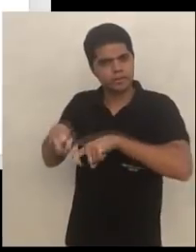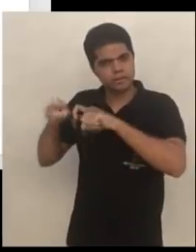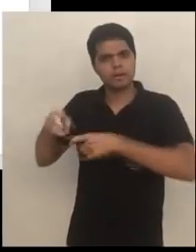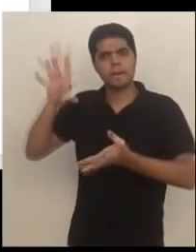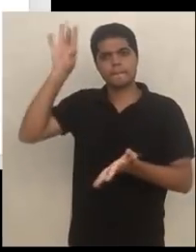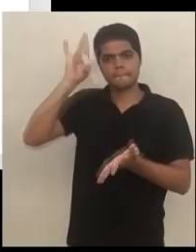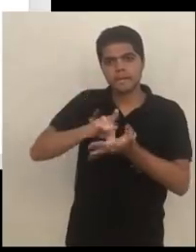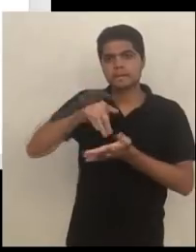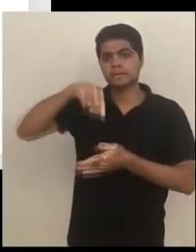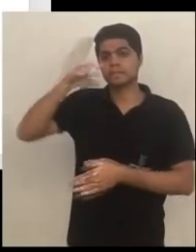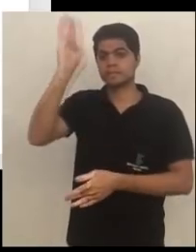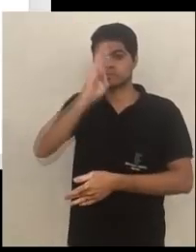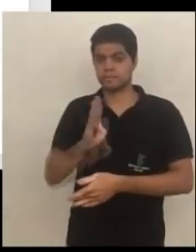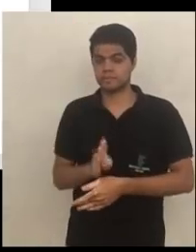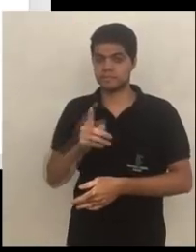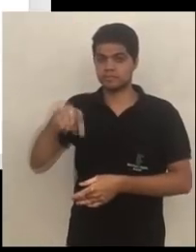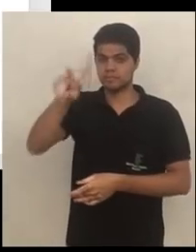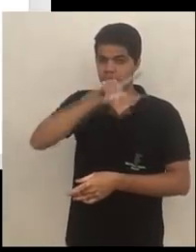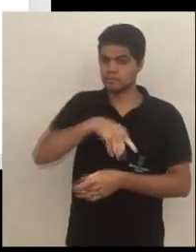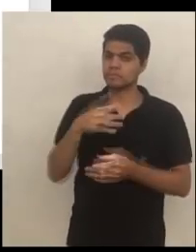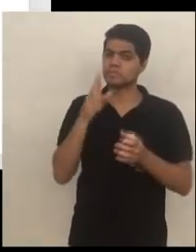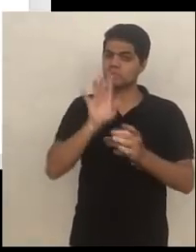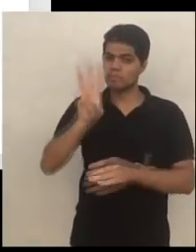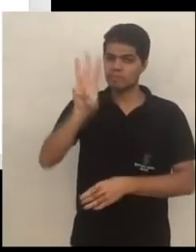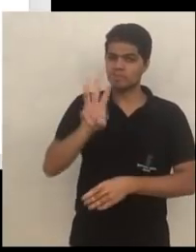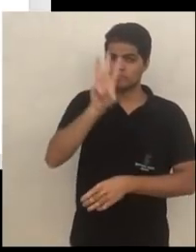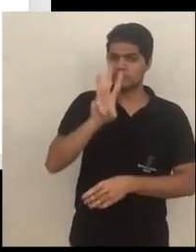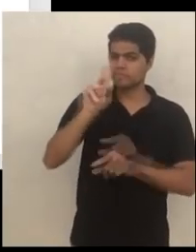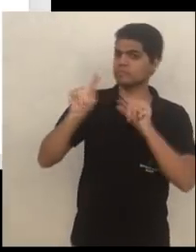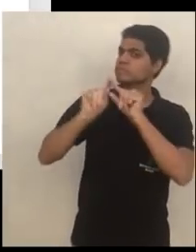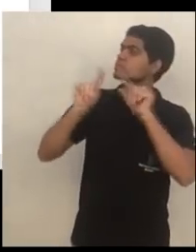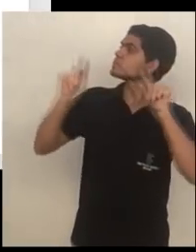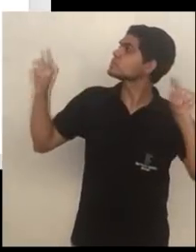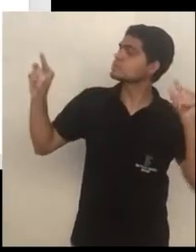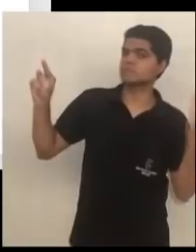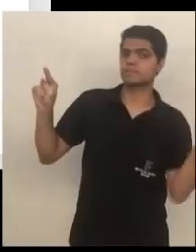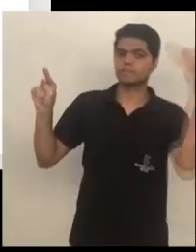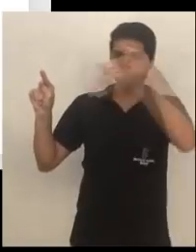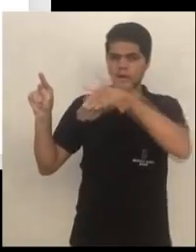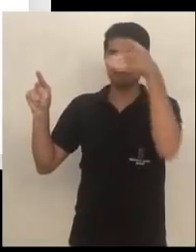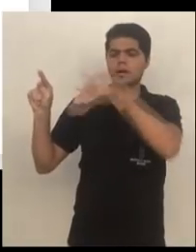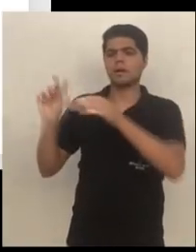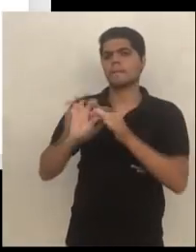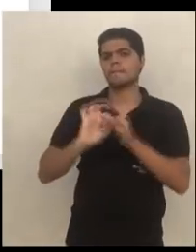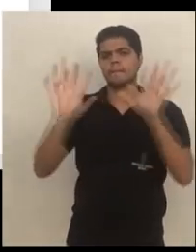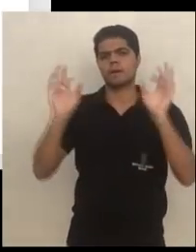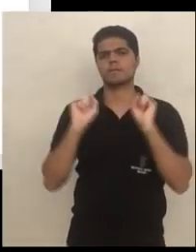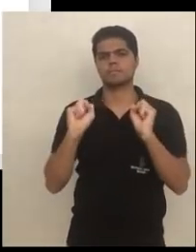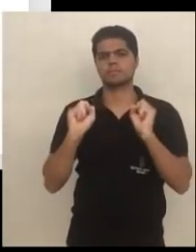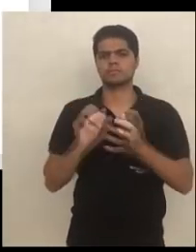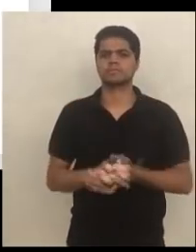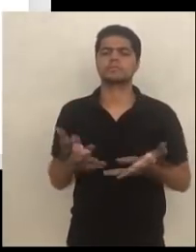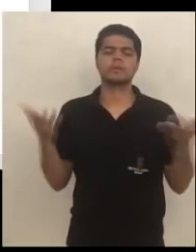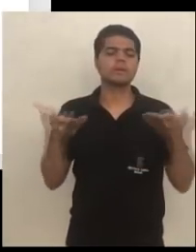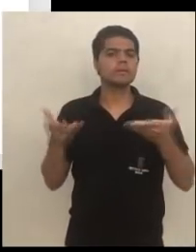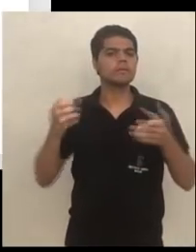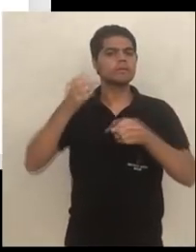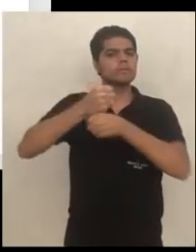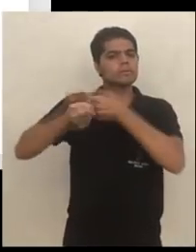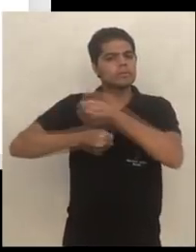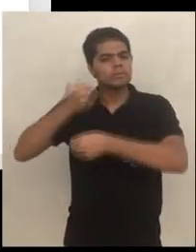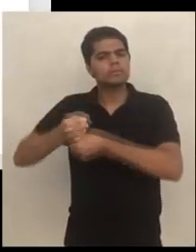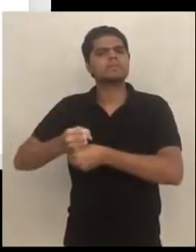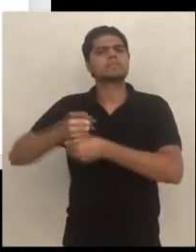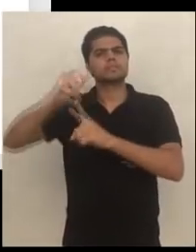poderem acessar, certo? E esse cadastro nacional, agora com validade até 30 de junho de 2020,